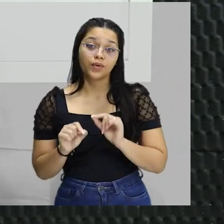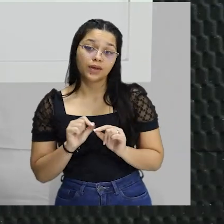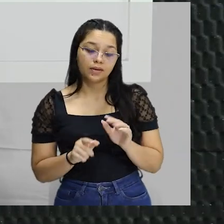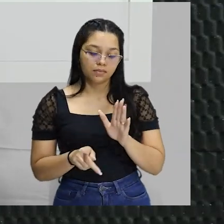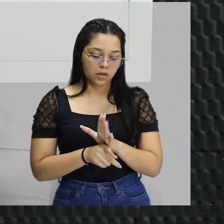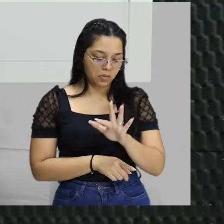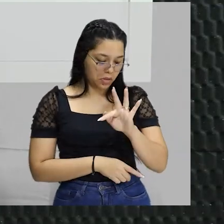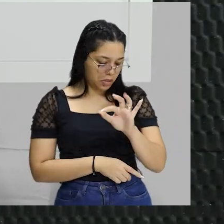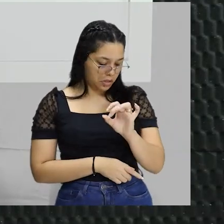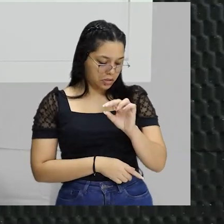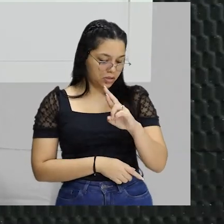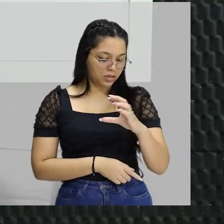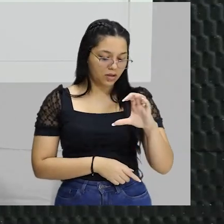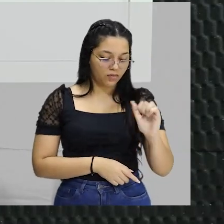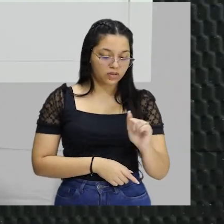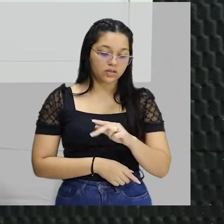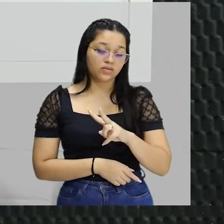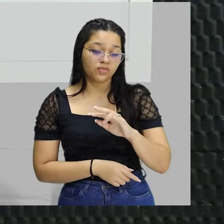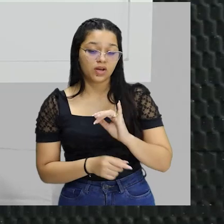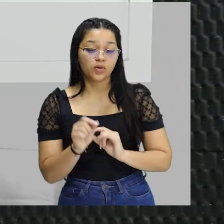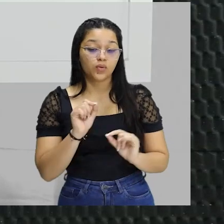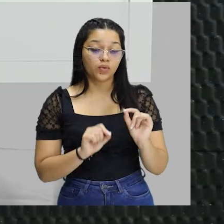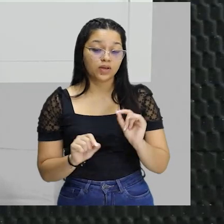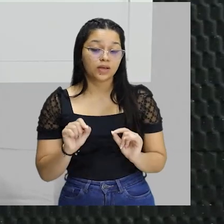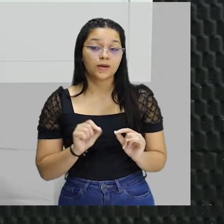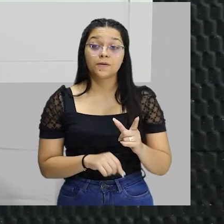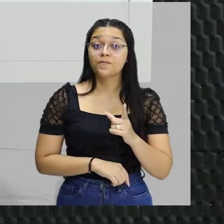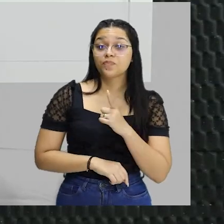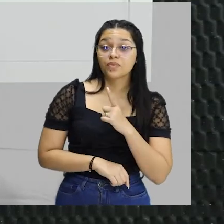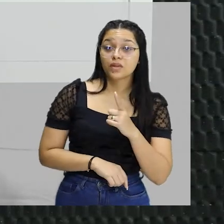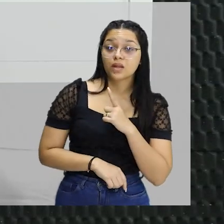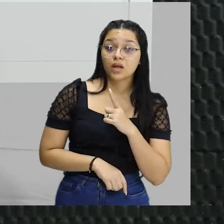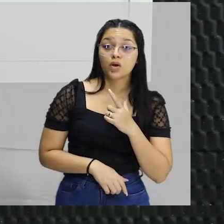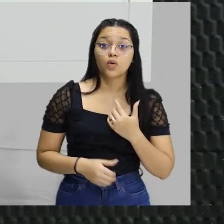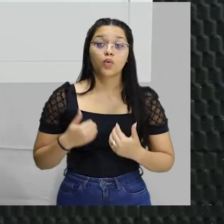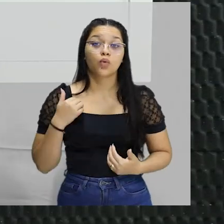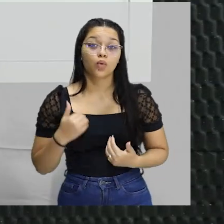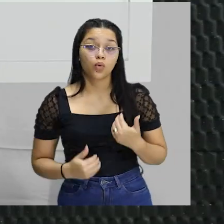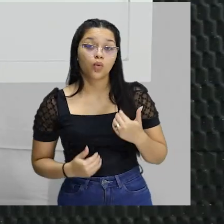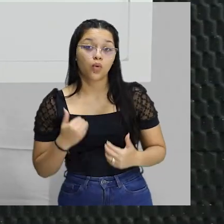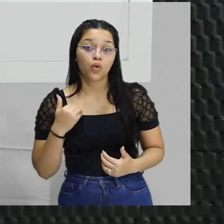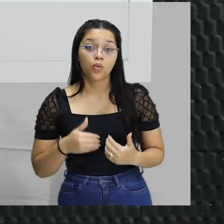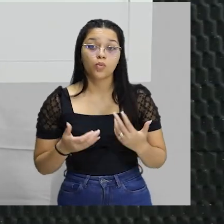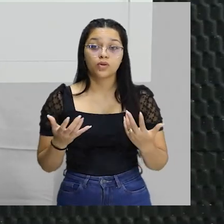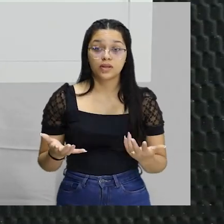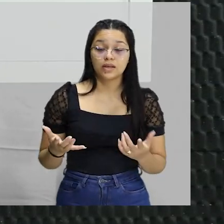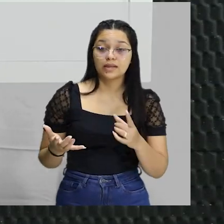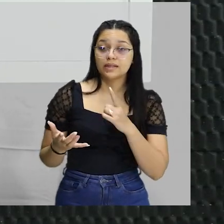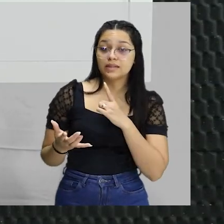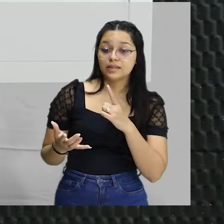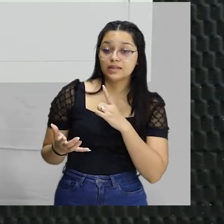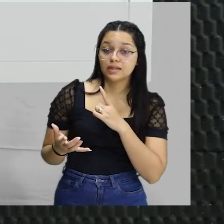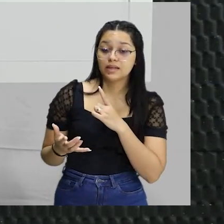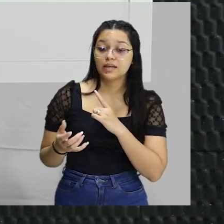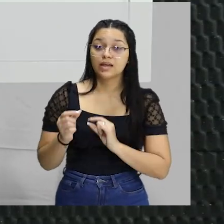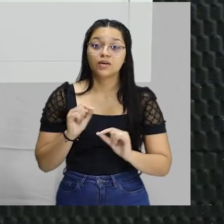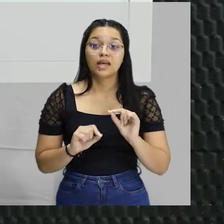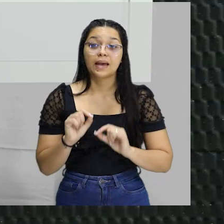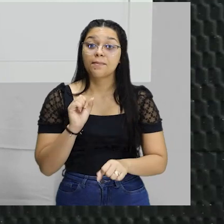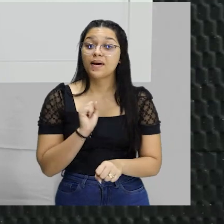esta força vai manter um corpo ou um ponto em